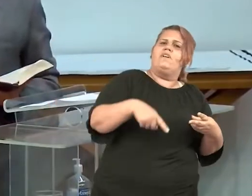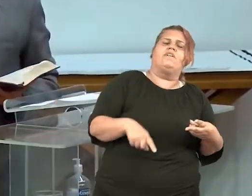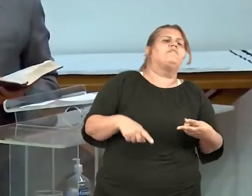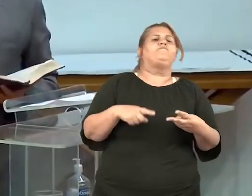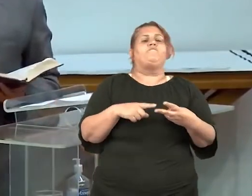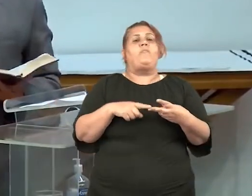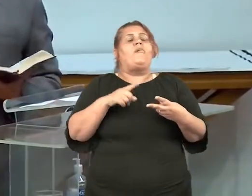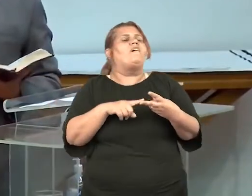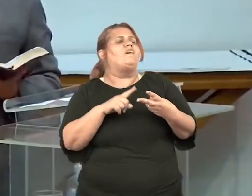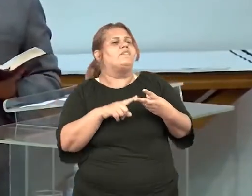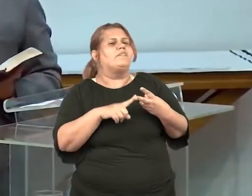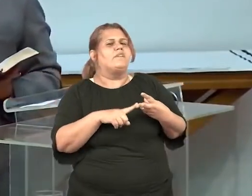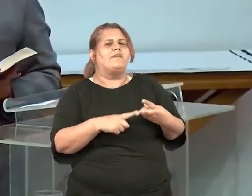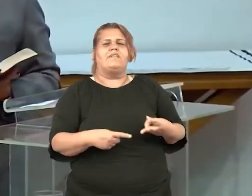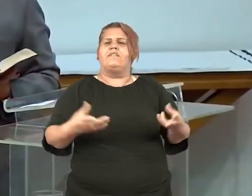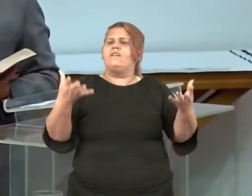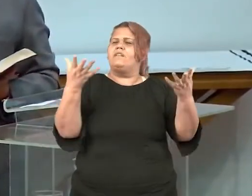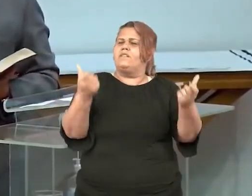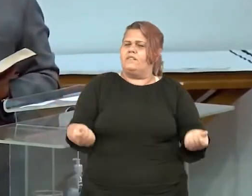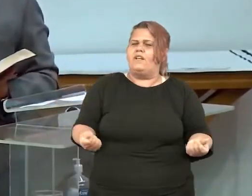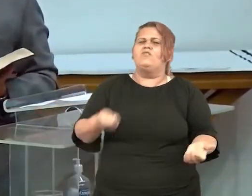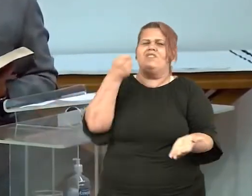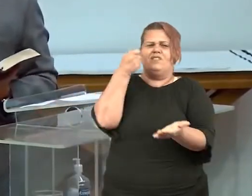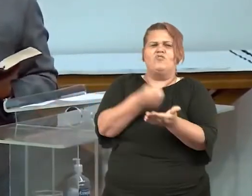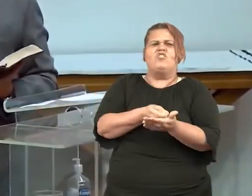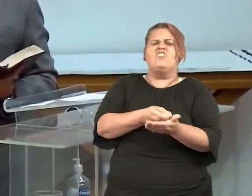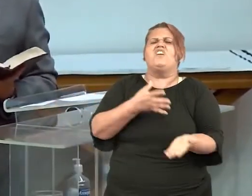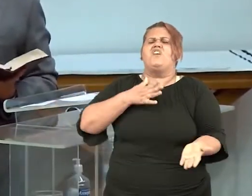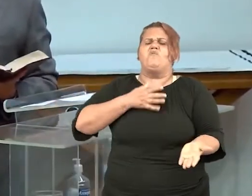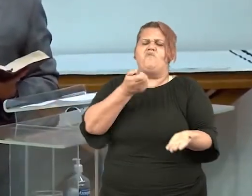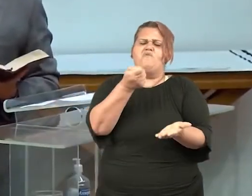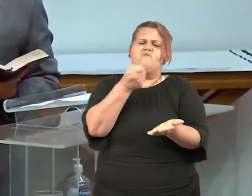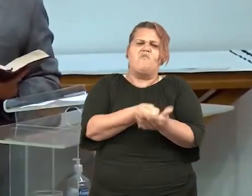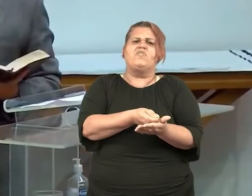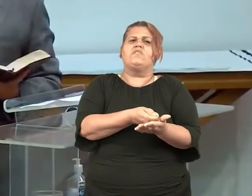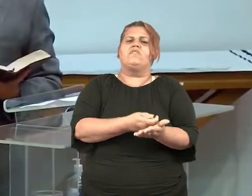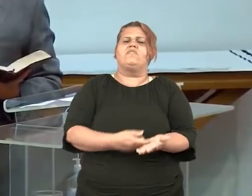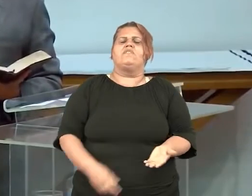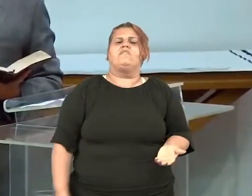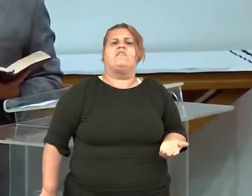Essa é a questão da decisão. Eu vou fazer essa escolha.